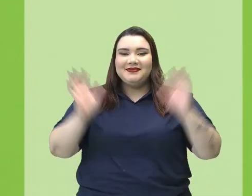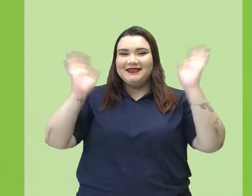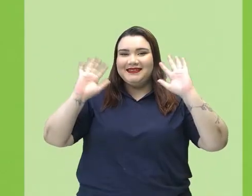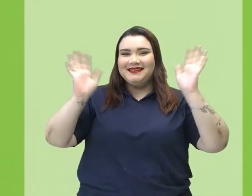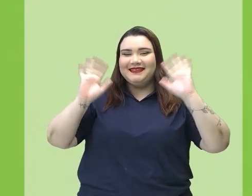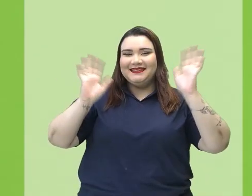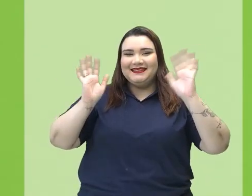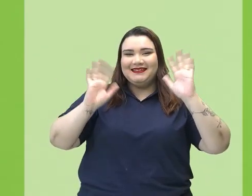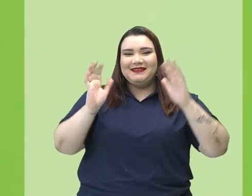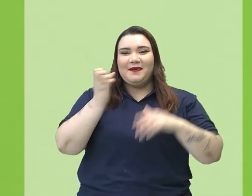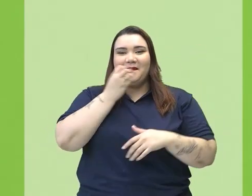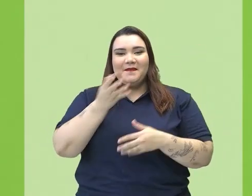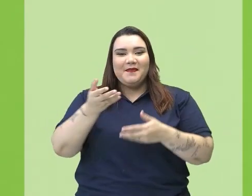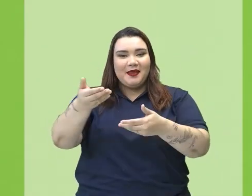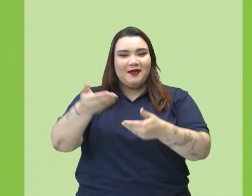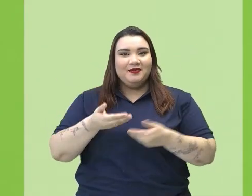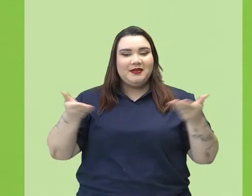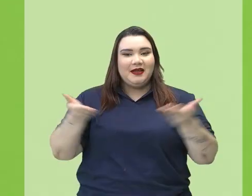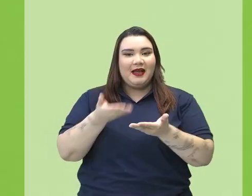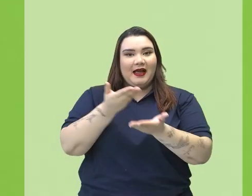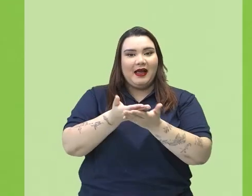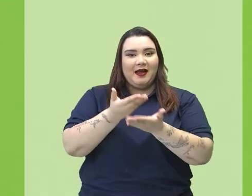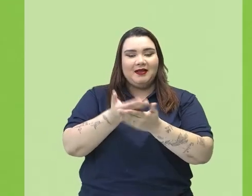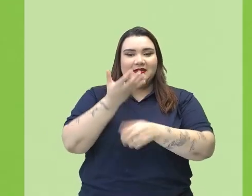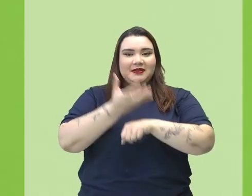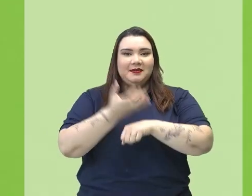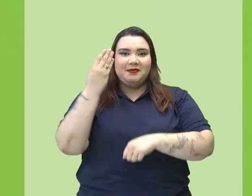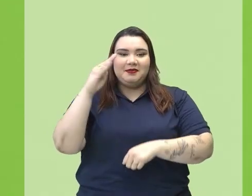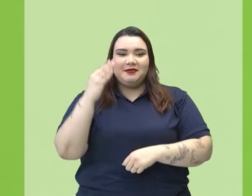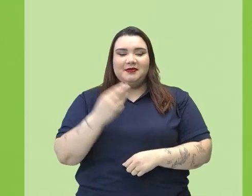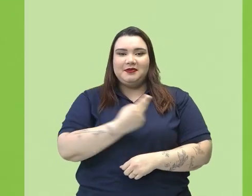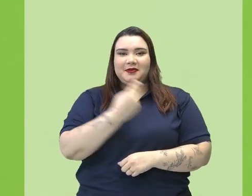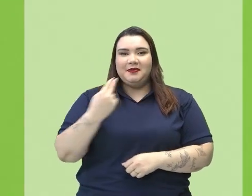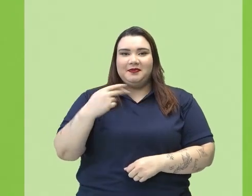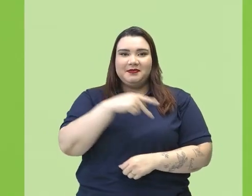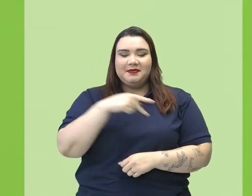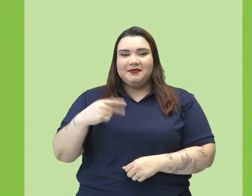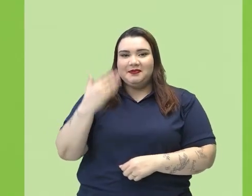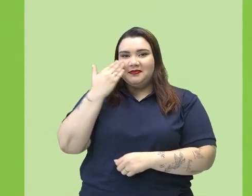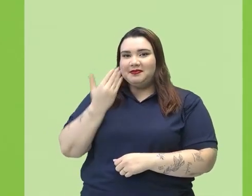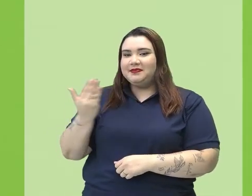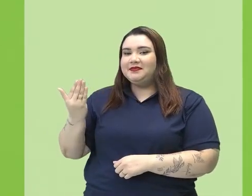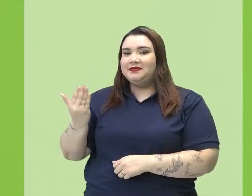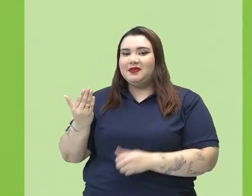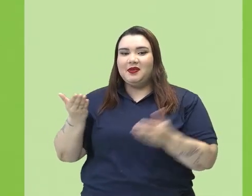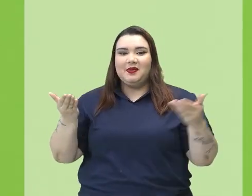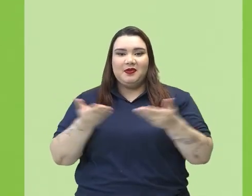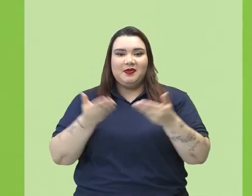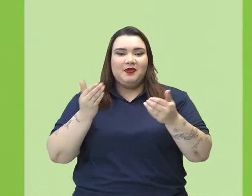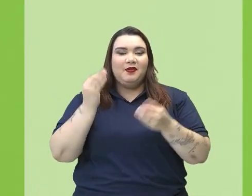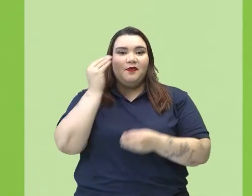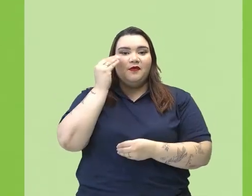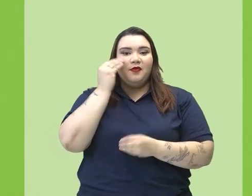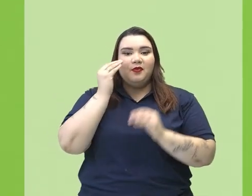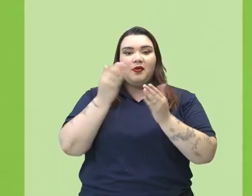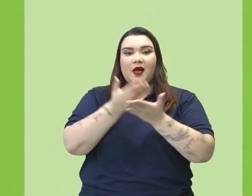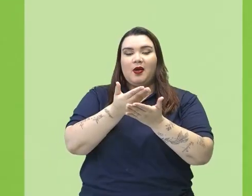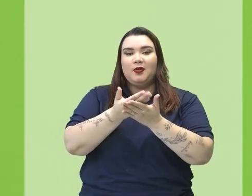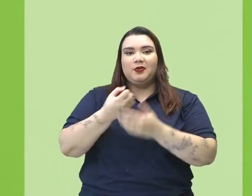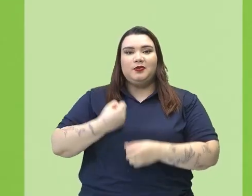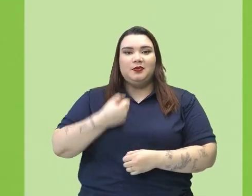Olá, alunos, sejam bem-vindos a mais uma aula de Biologia. Sou a professora Andressa Primavera. Nesse momento, vamos ver aí a nossa aula de